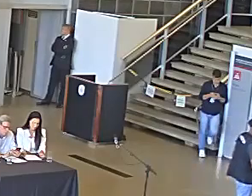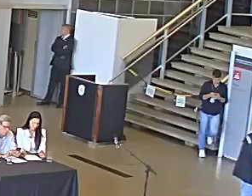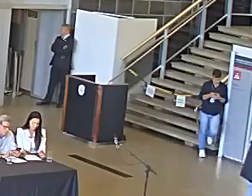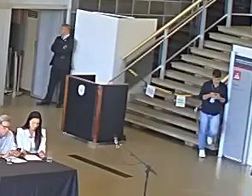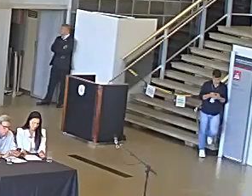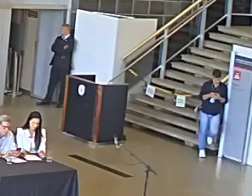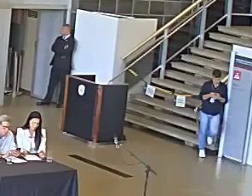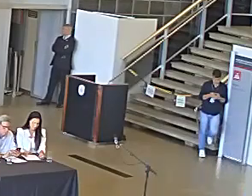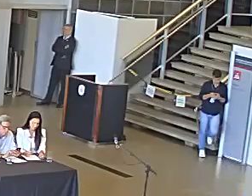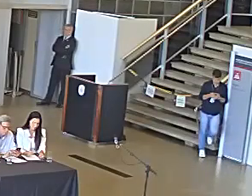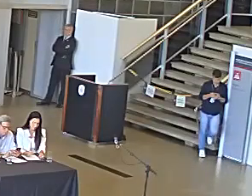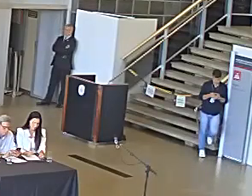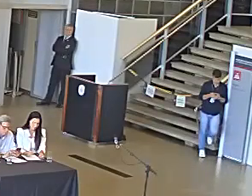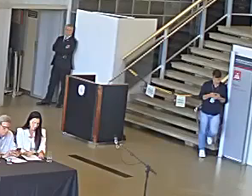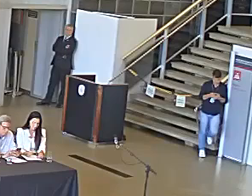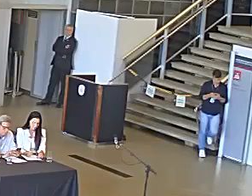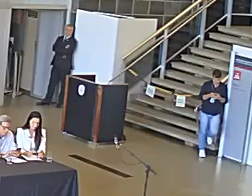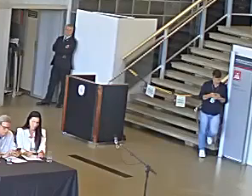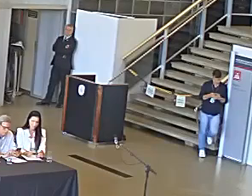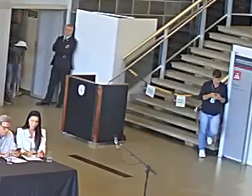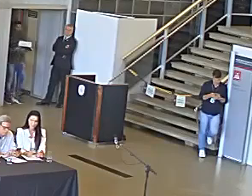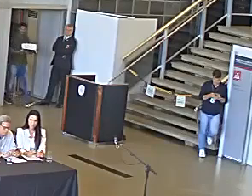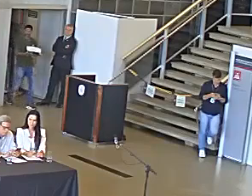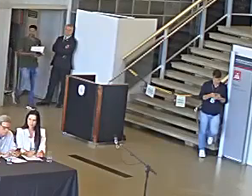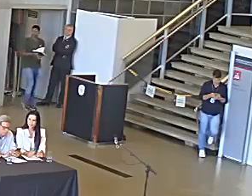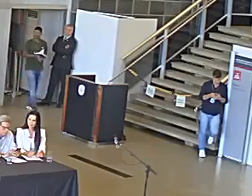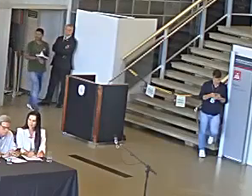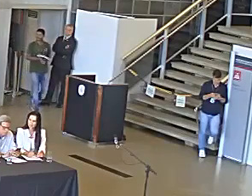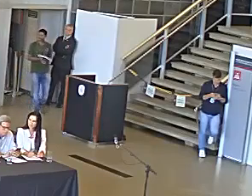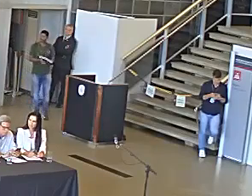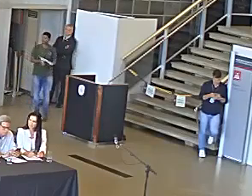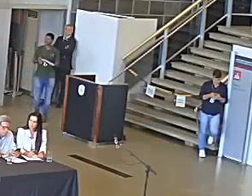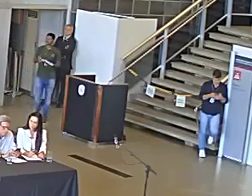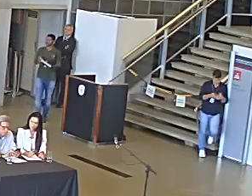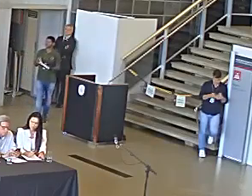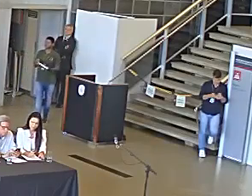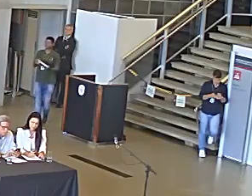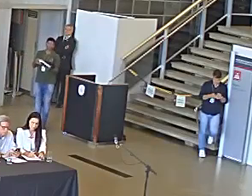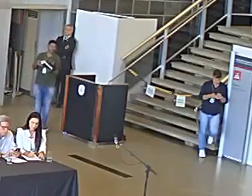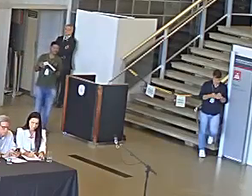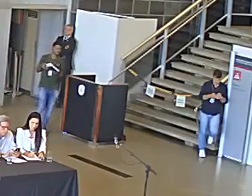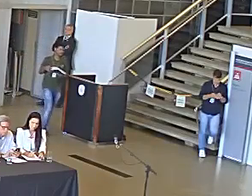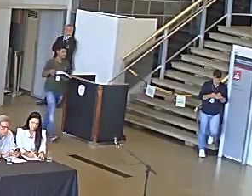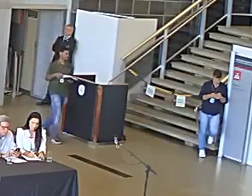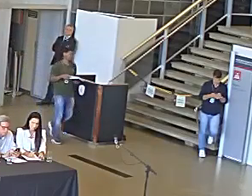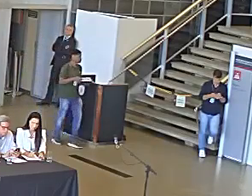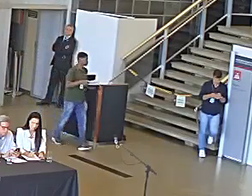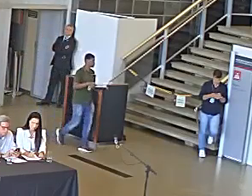elas não podem se esquivar de cumprir as leis.